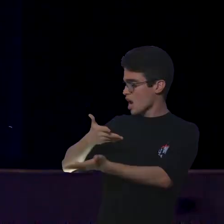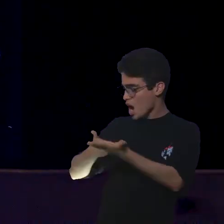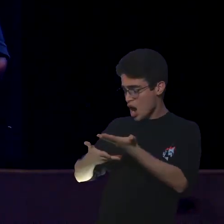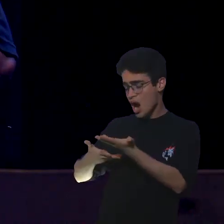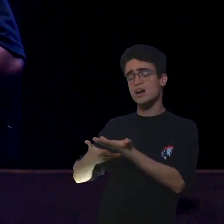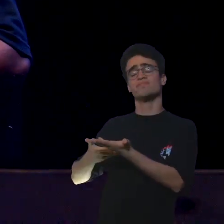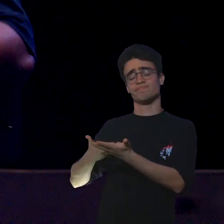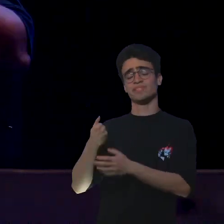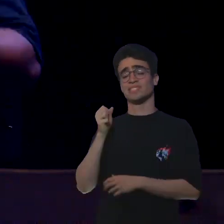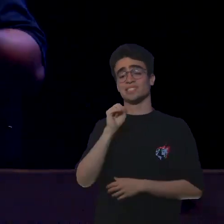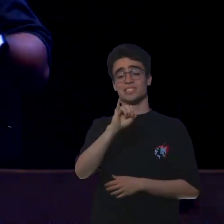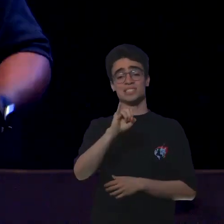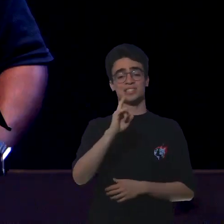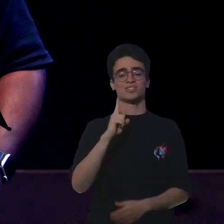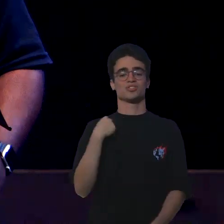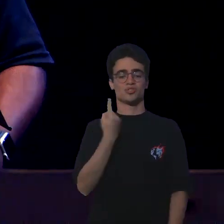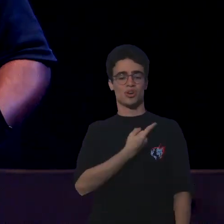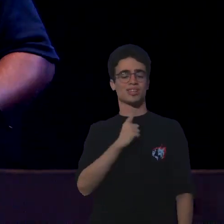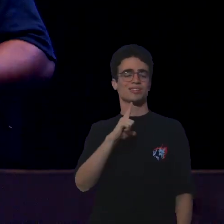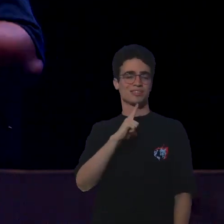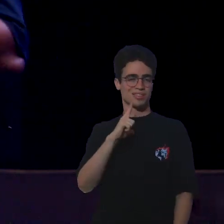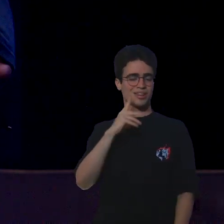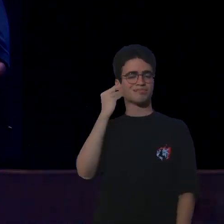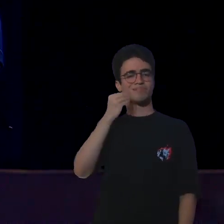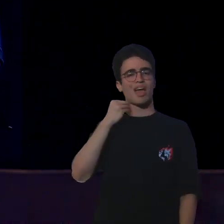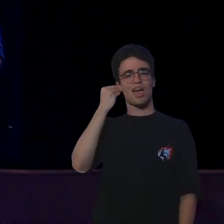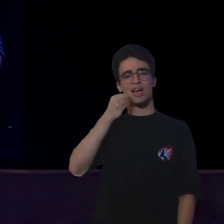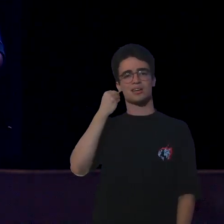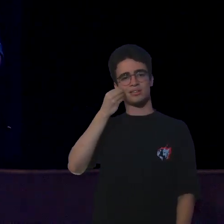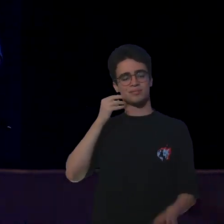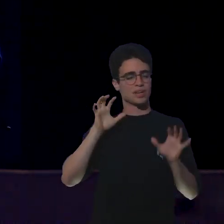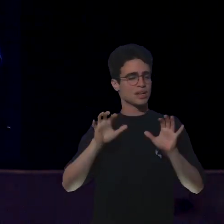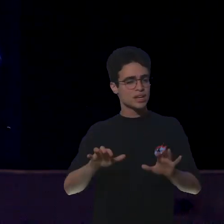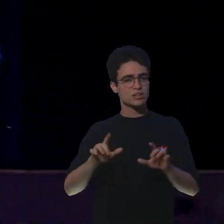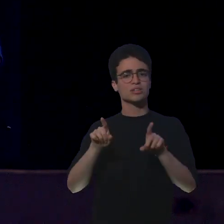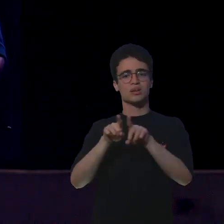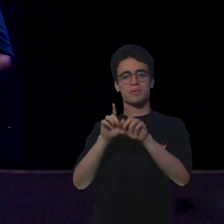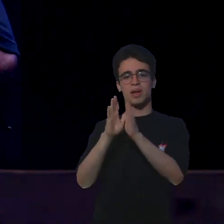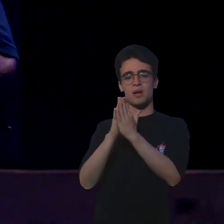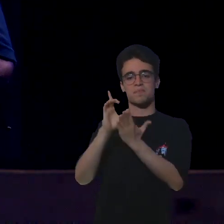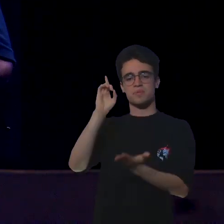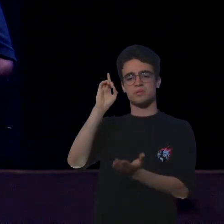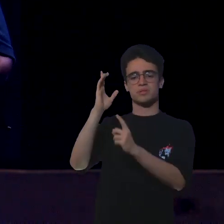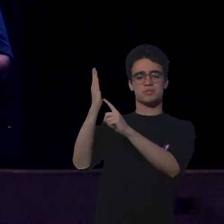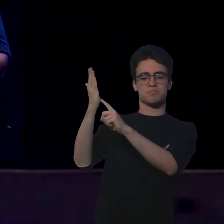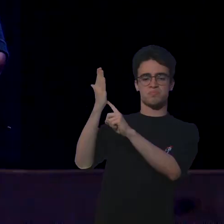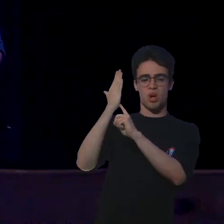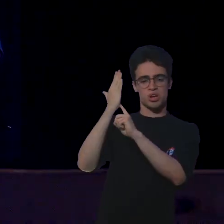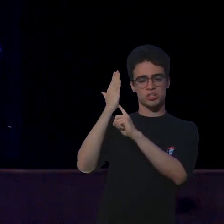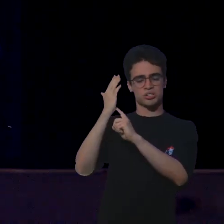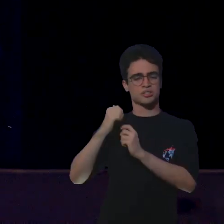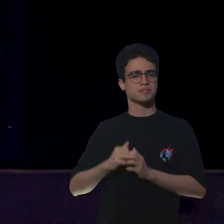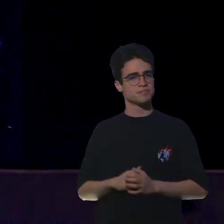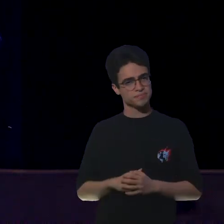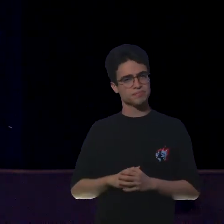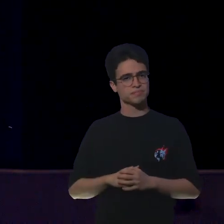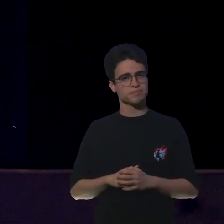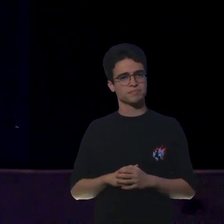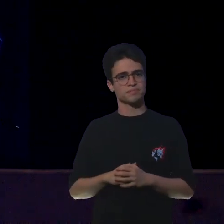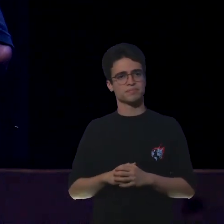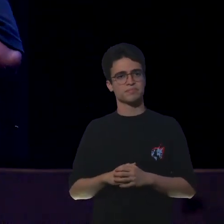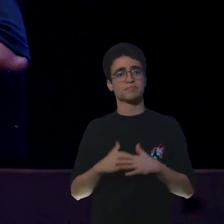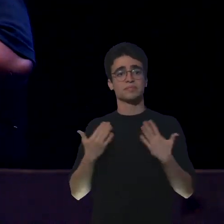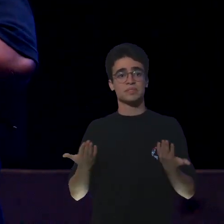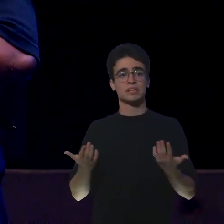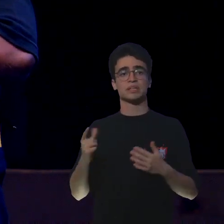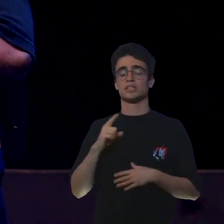gente vive essa presença e tem essa palavra revelada pelo Senhor.